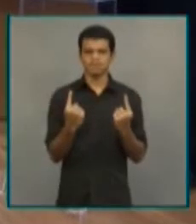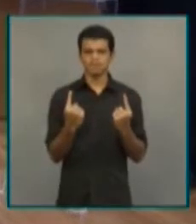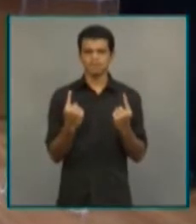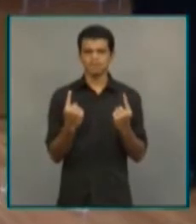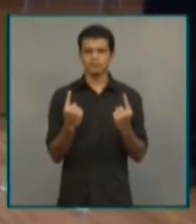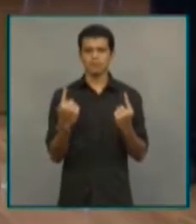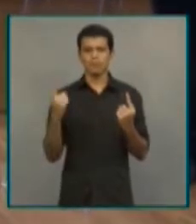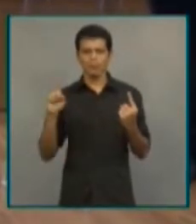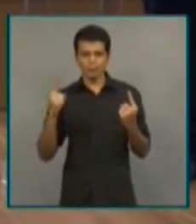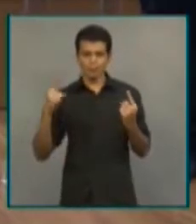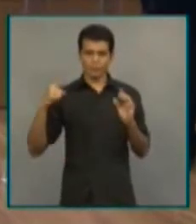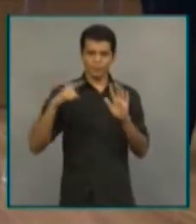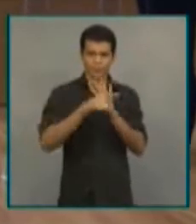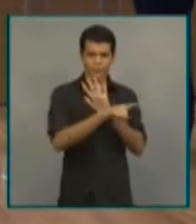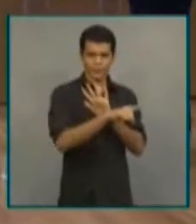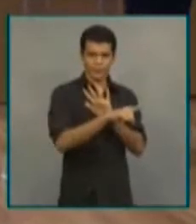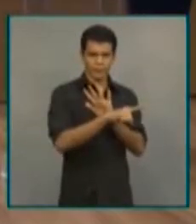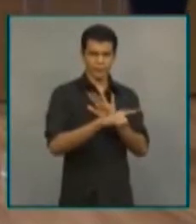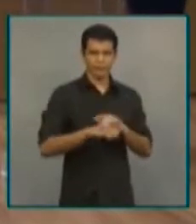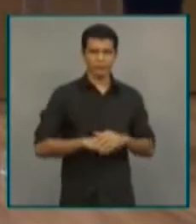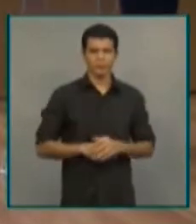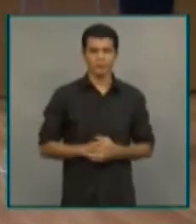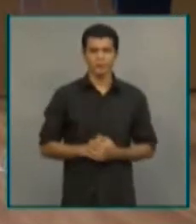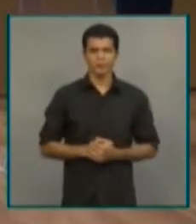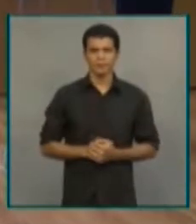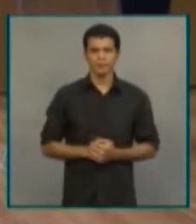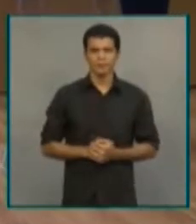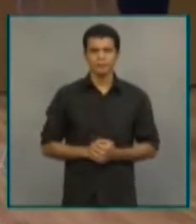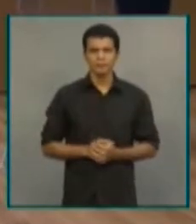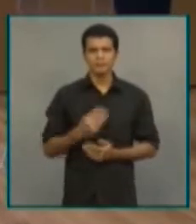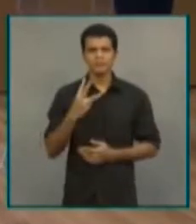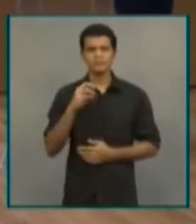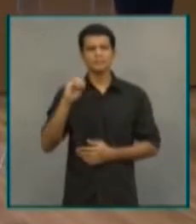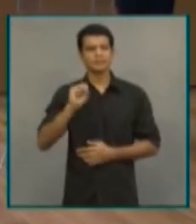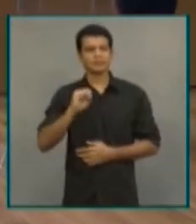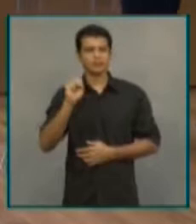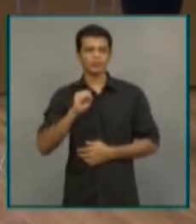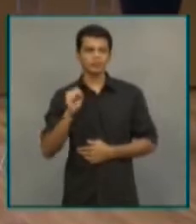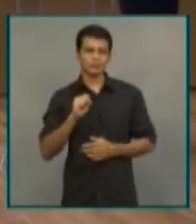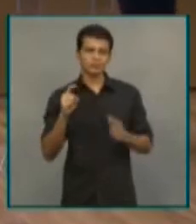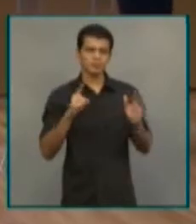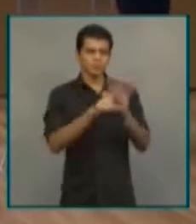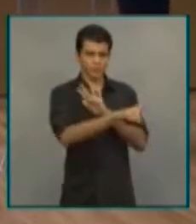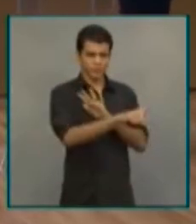responder a pergunta. Com a palavra, o candidato Luiz Antônio, 30 segundos para a formulação da pergunta.